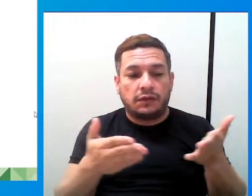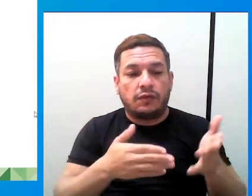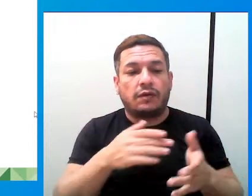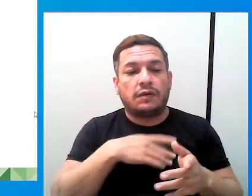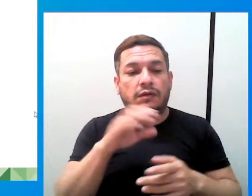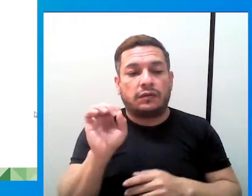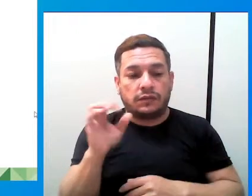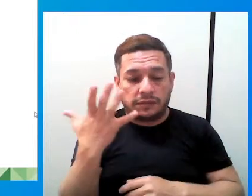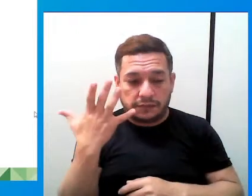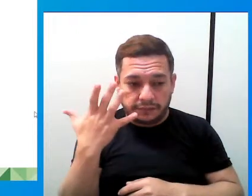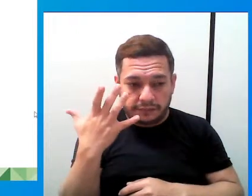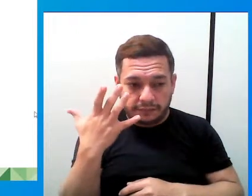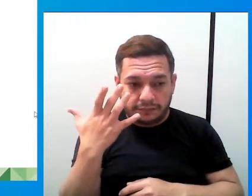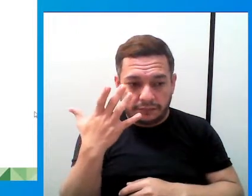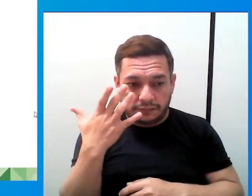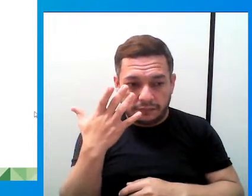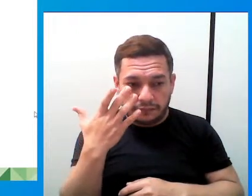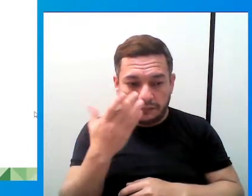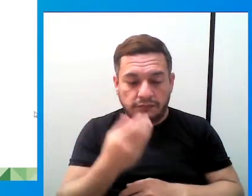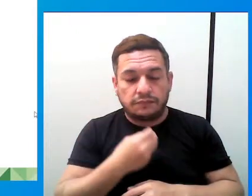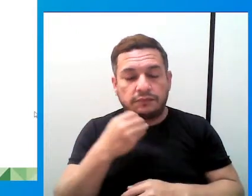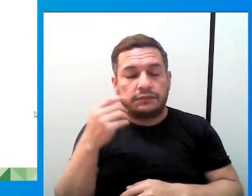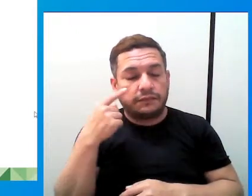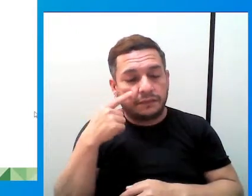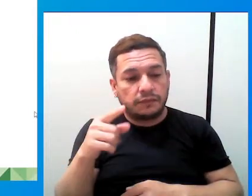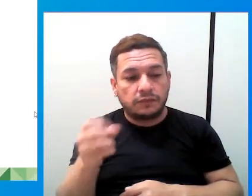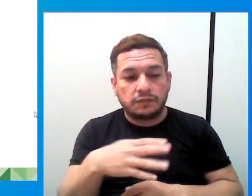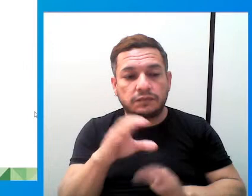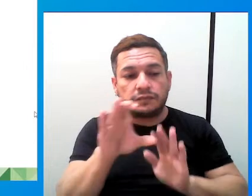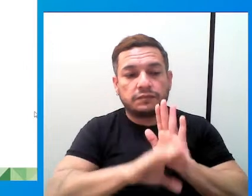rodar, enfim, vivenciar o novo currículo,